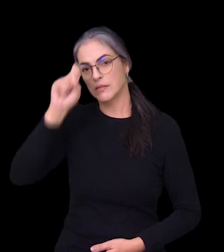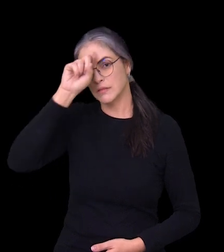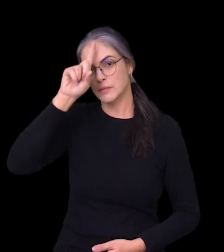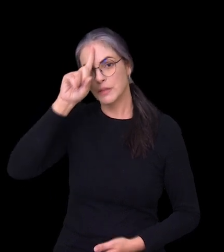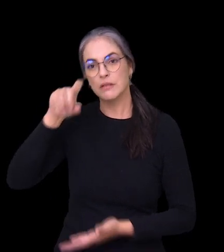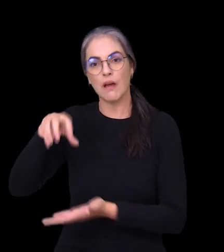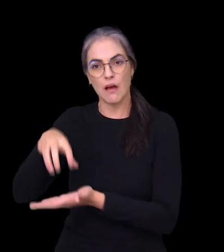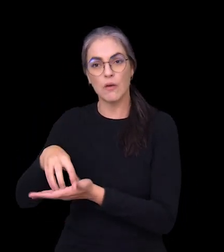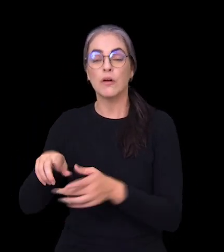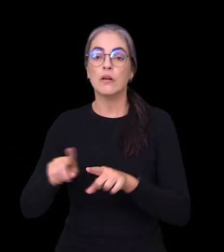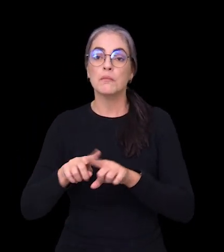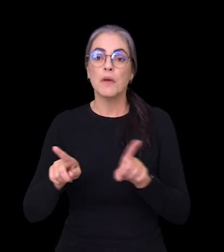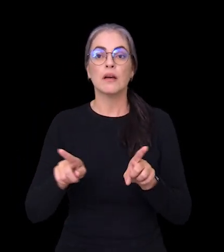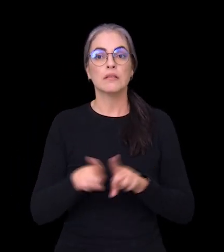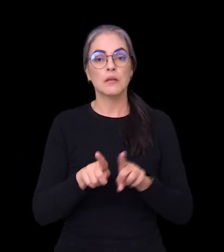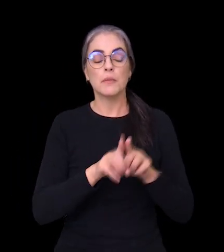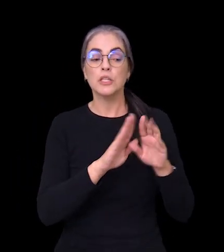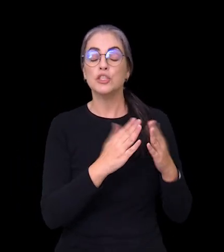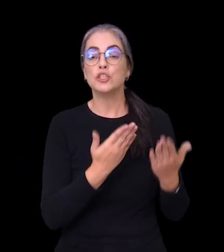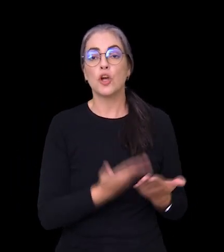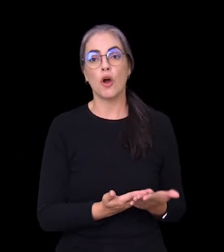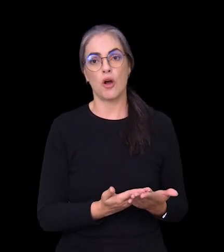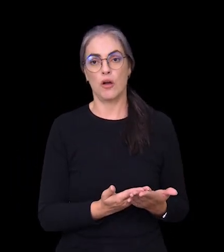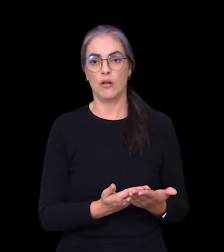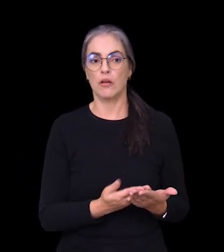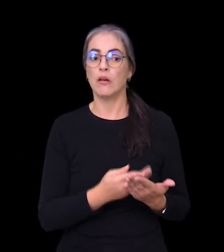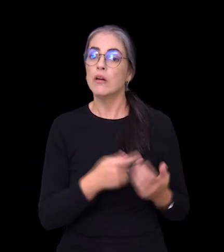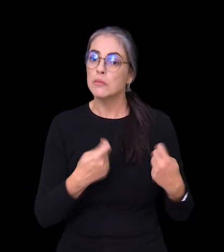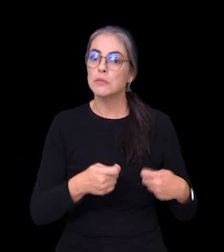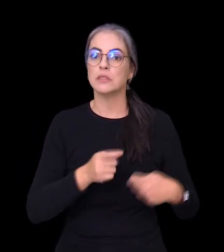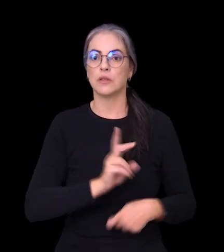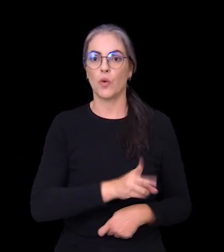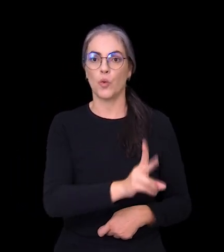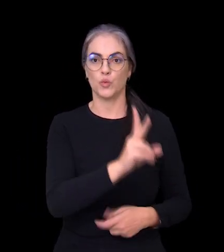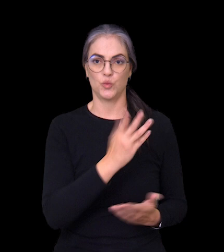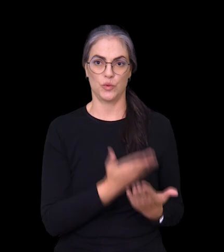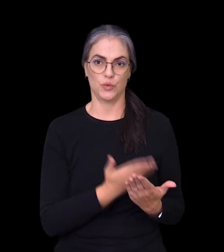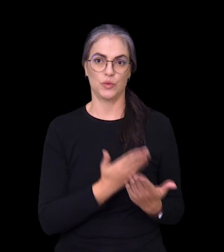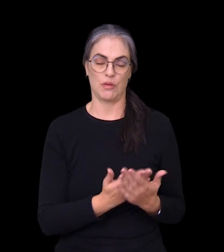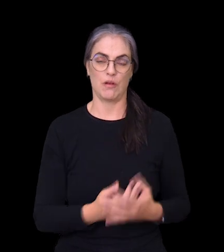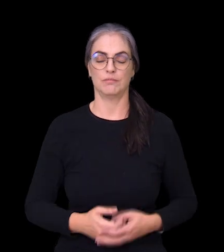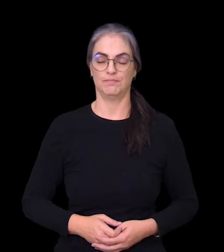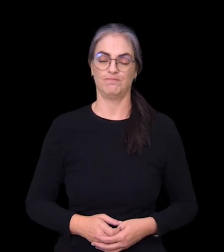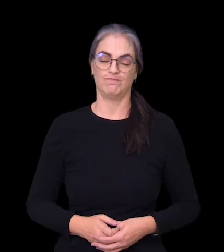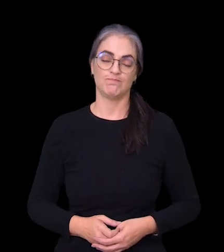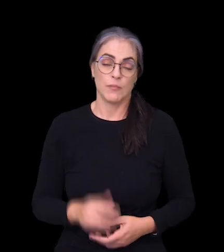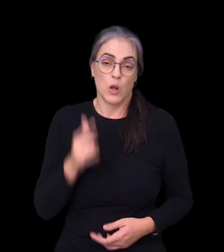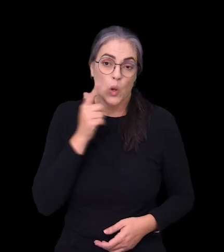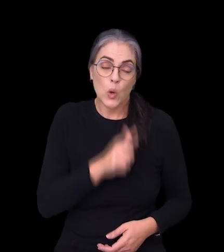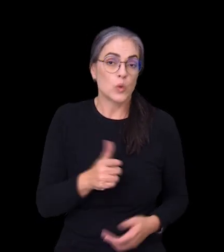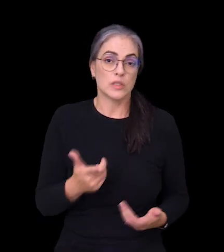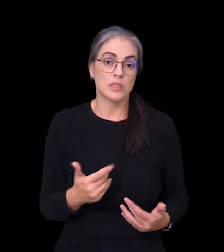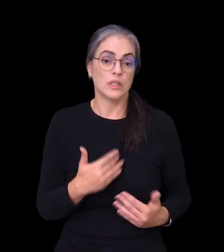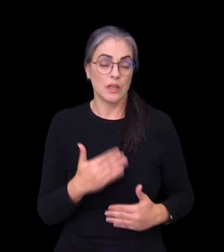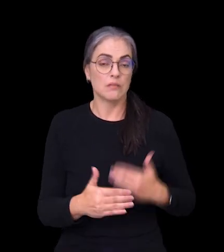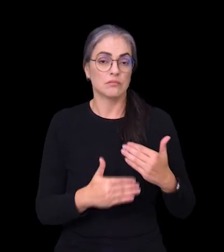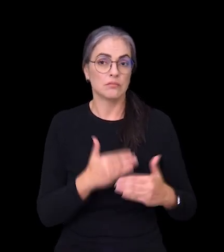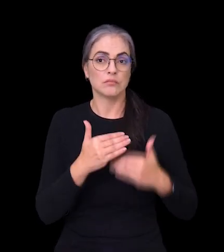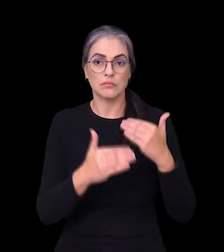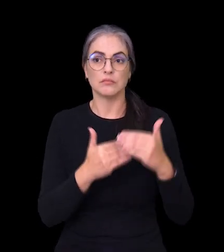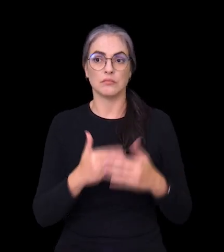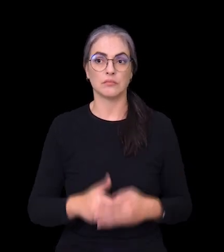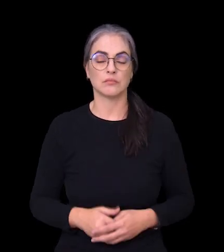que é importantíssimo delas continuarem estudando e garantindo as condições para que elas consigam continuar estudando livres